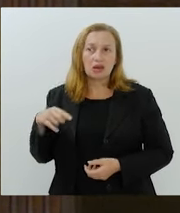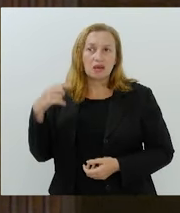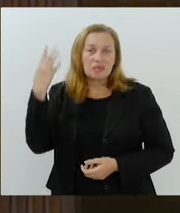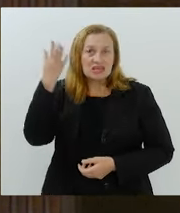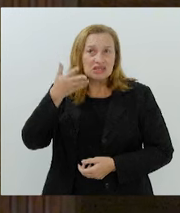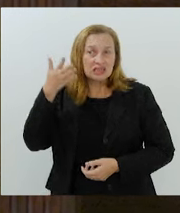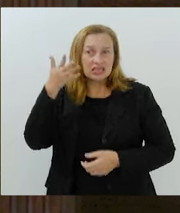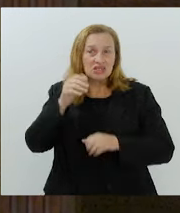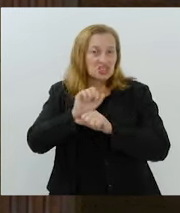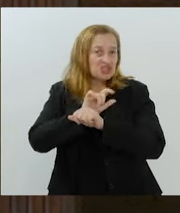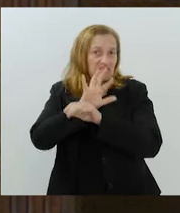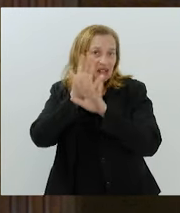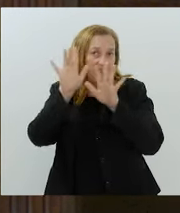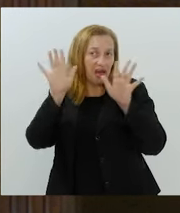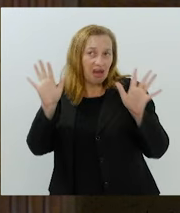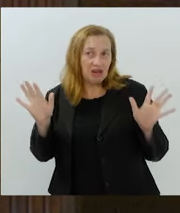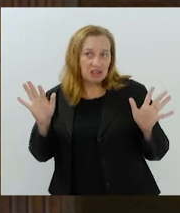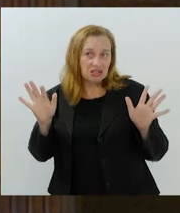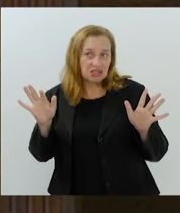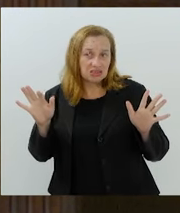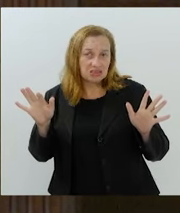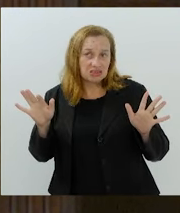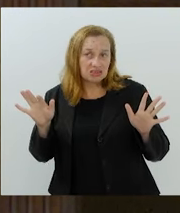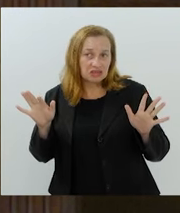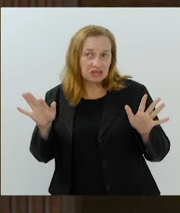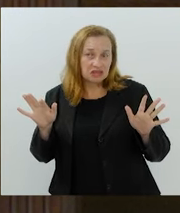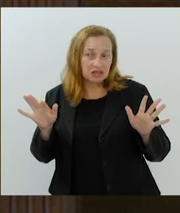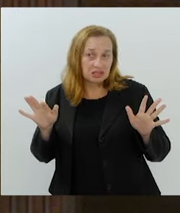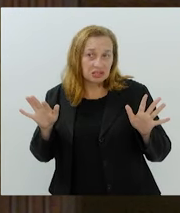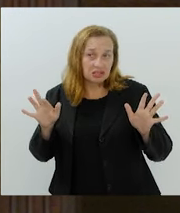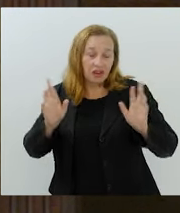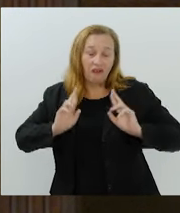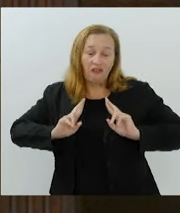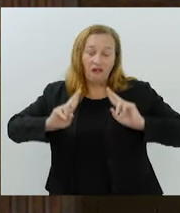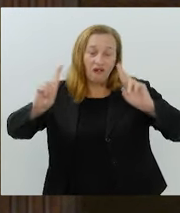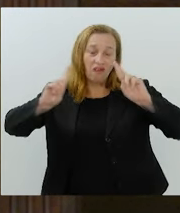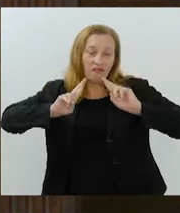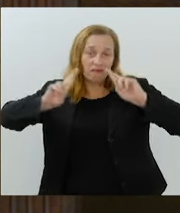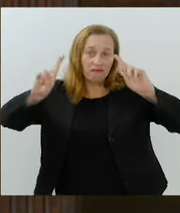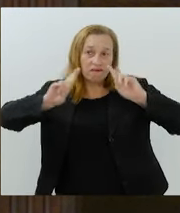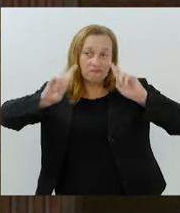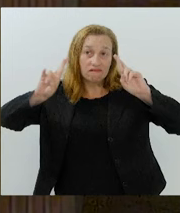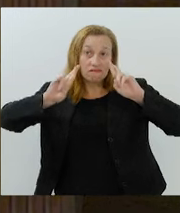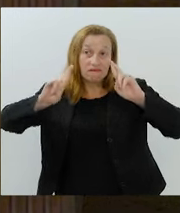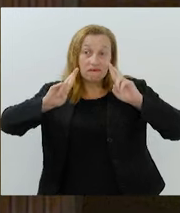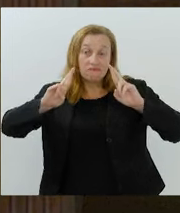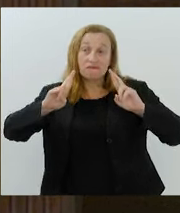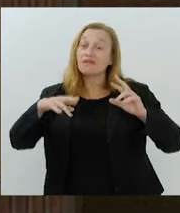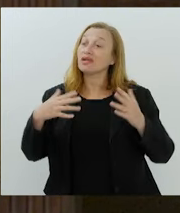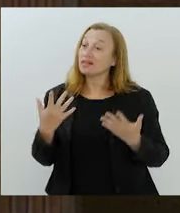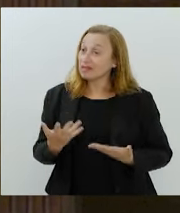tão clara e tão cheia de esperança e tão envolvente